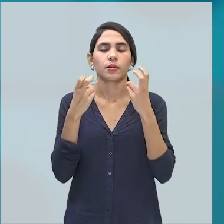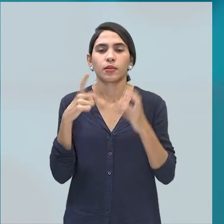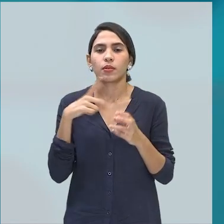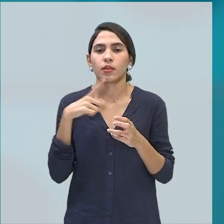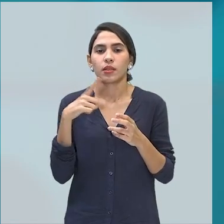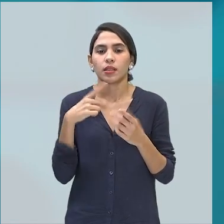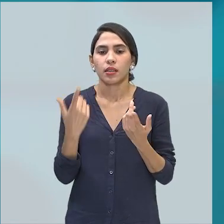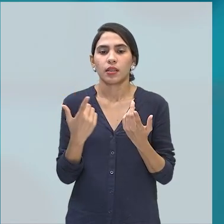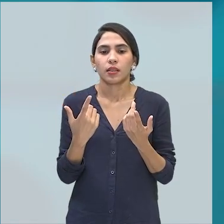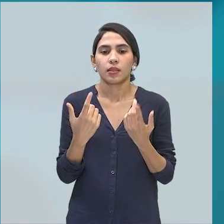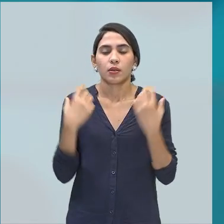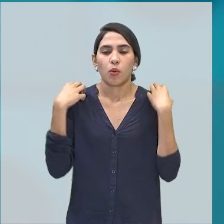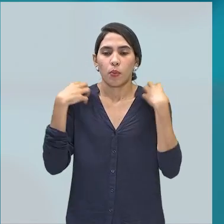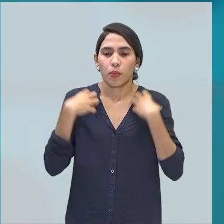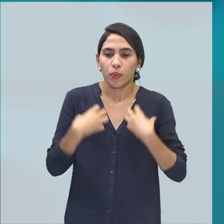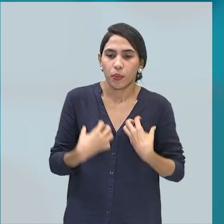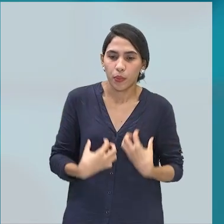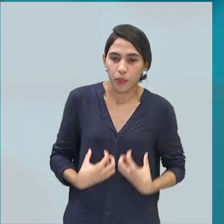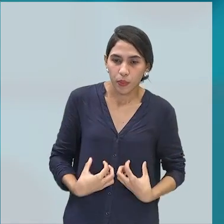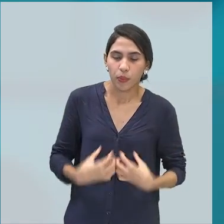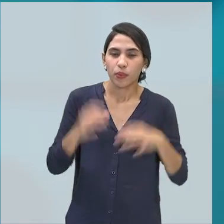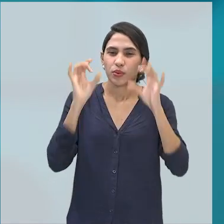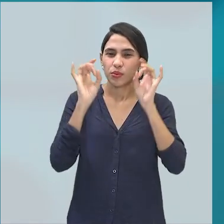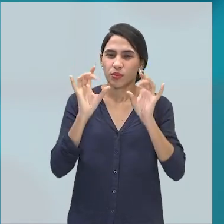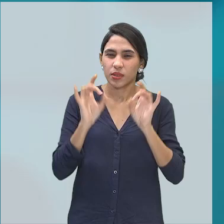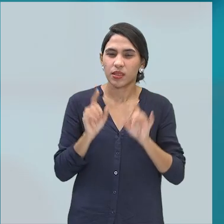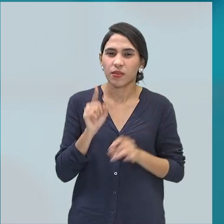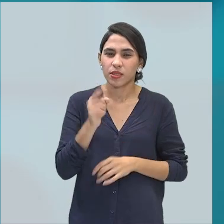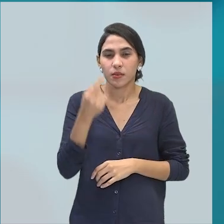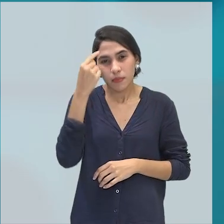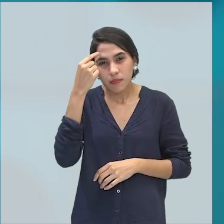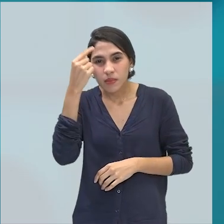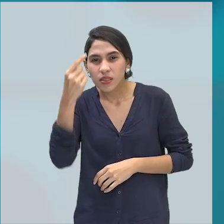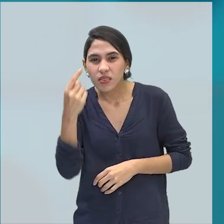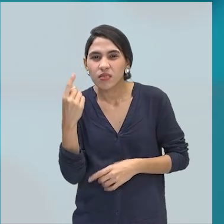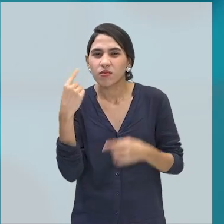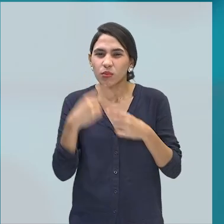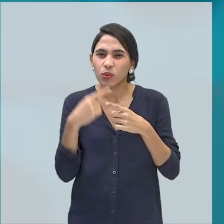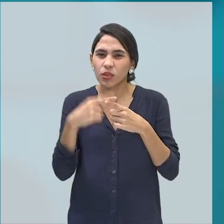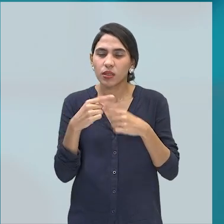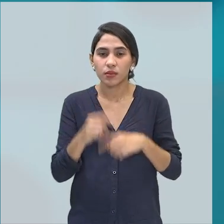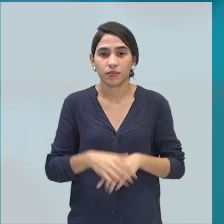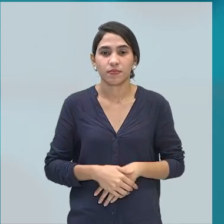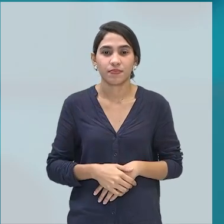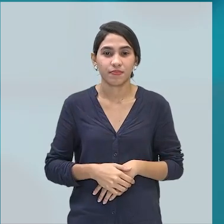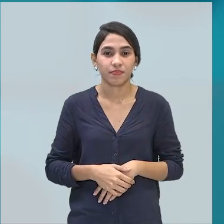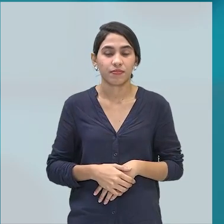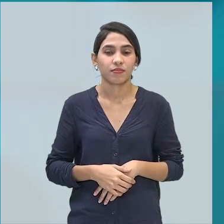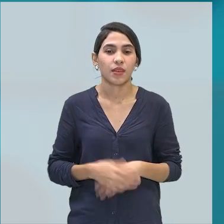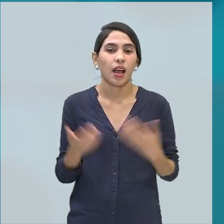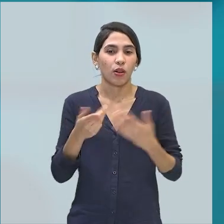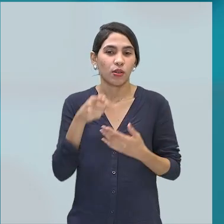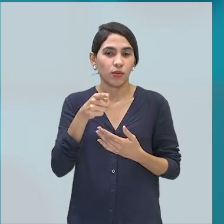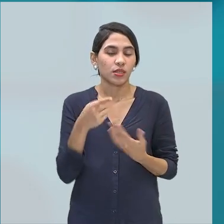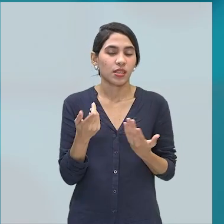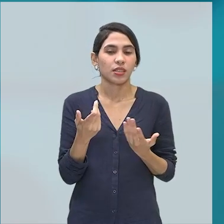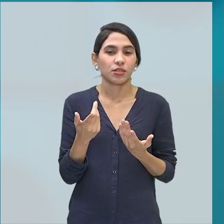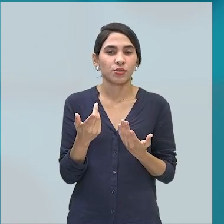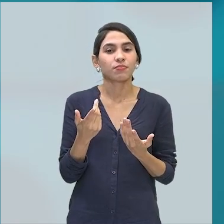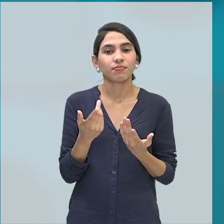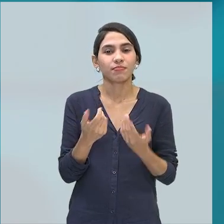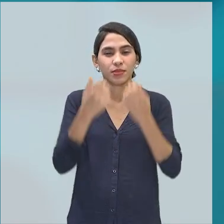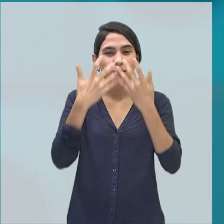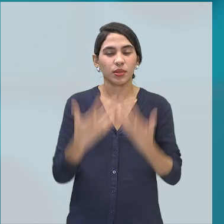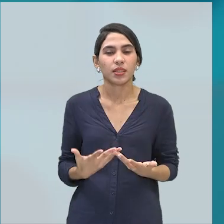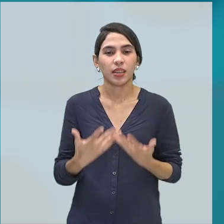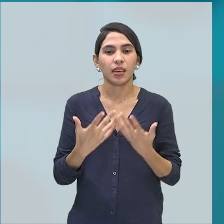uma armadura especial, já pararam para pensar o porquê? É agora que vocês irão descobrir, porque nós iremos